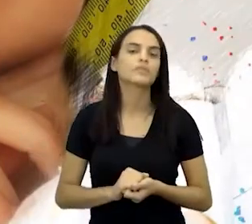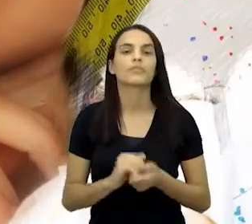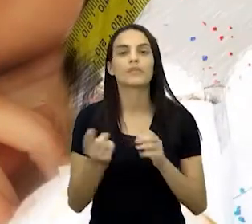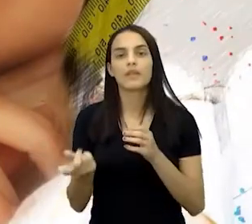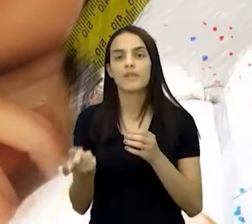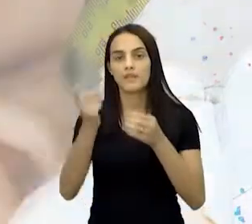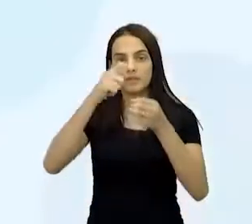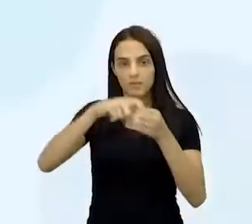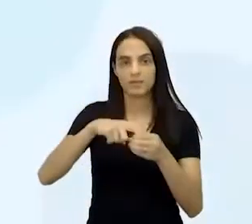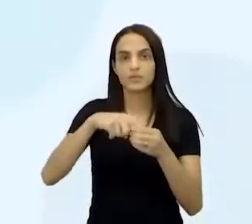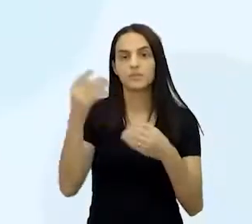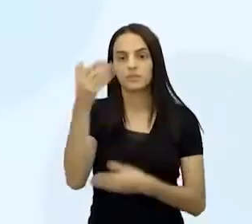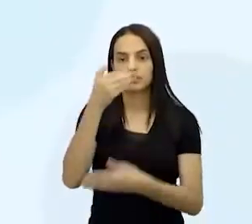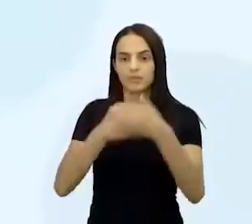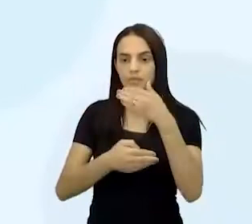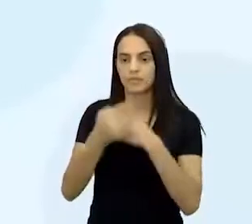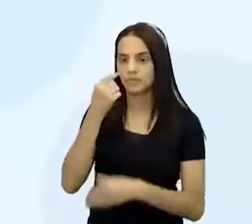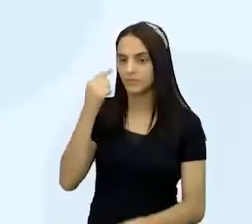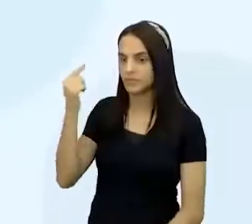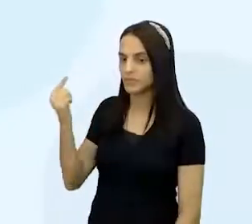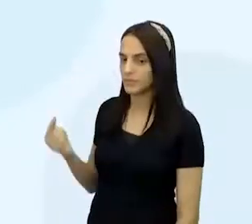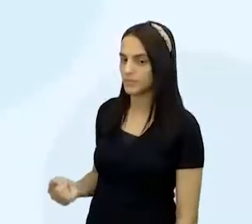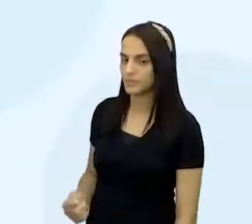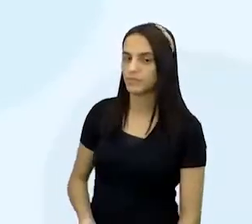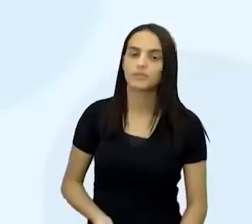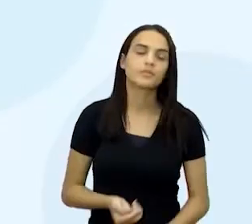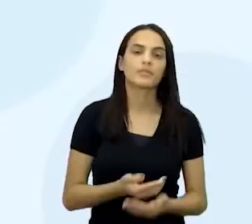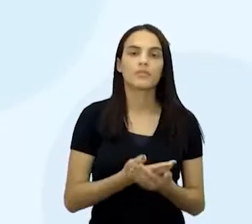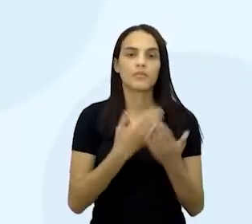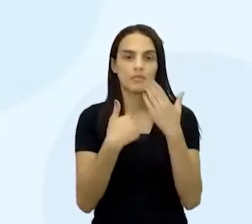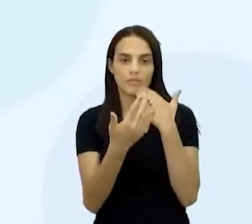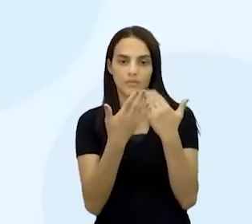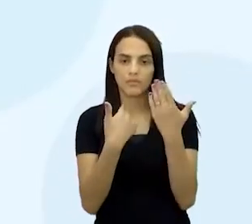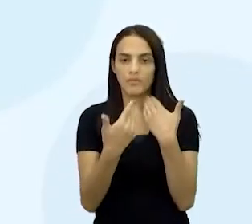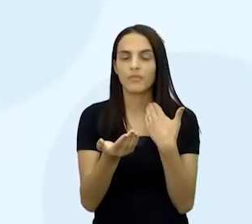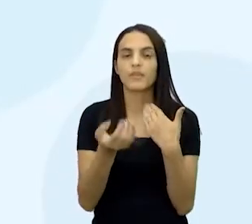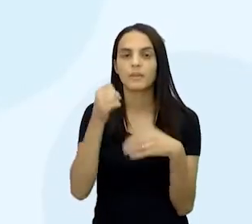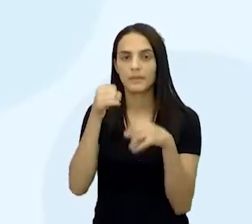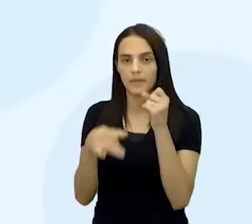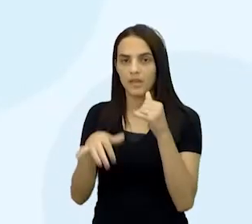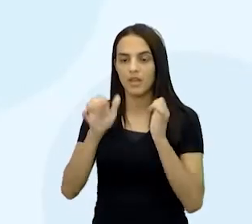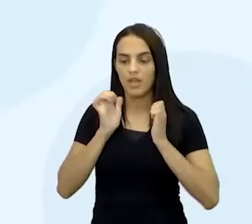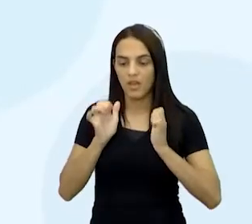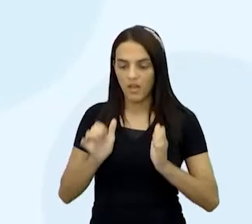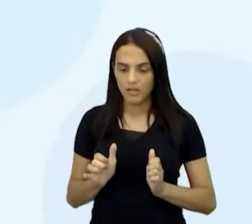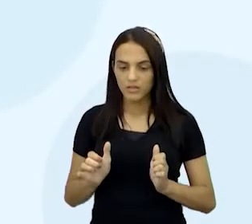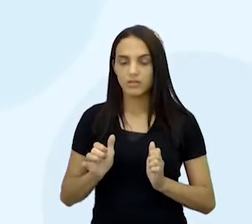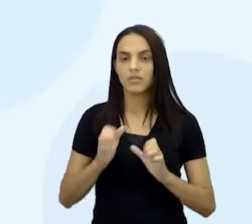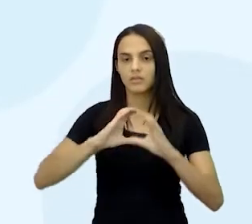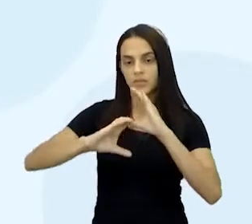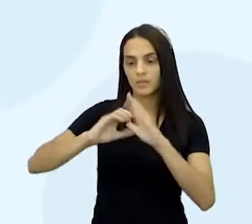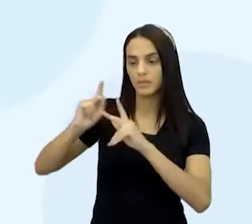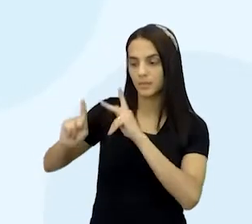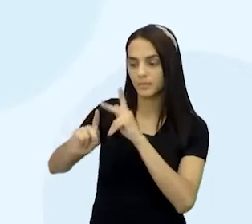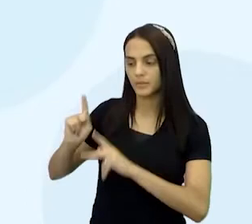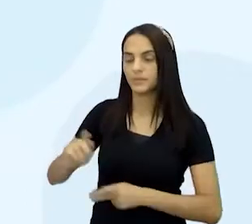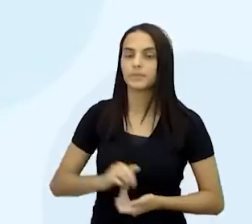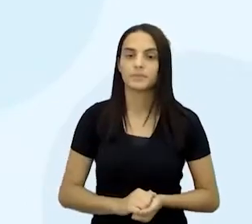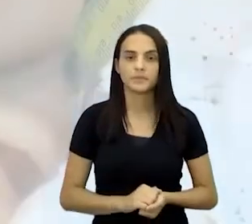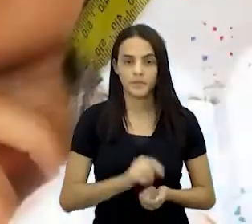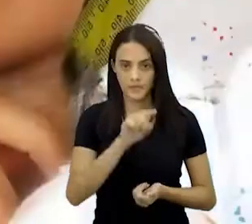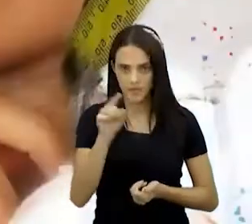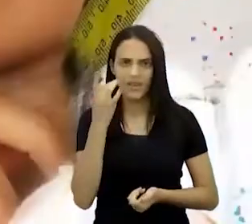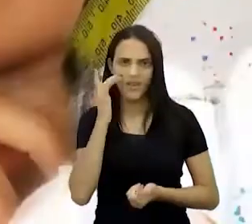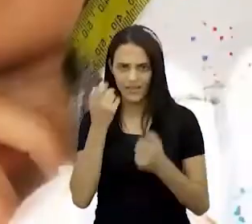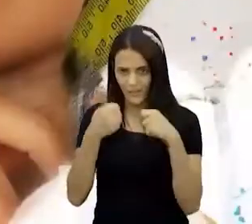nosso PPT, nós podemos também elaborar debates, palestras sobre a ética na comunicação publicitária. Fernanda, você acha assim que